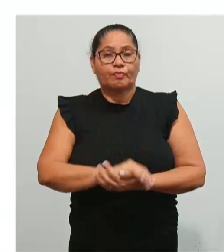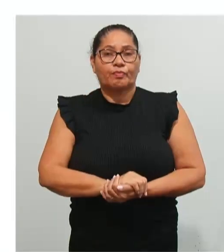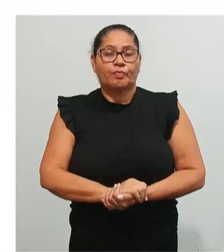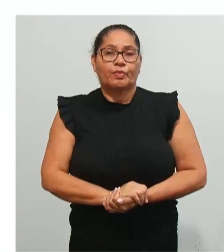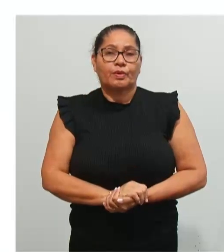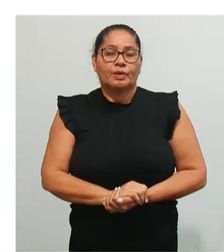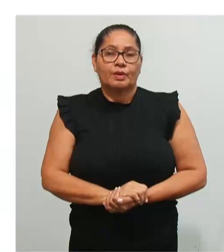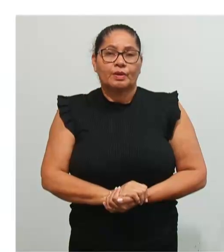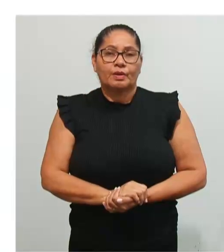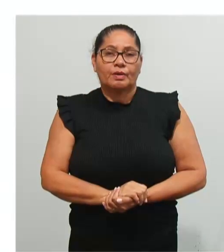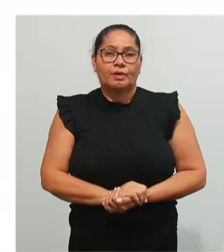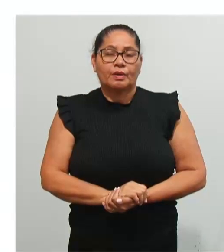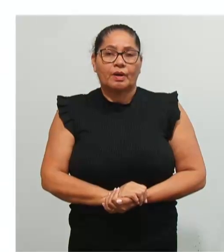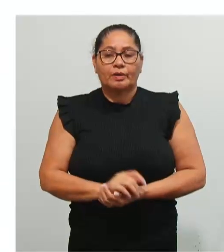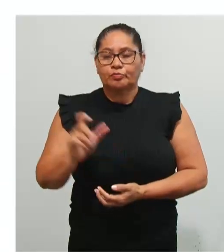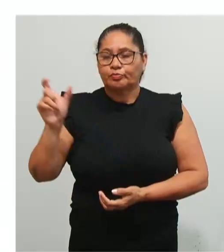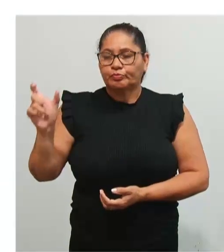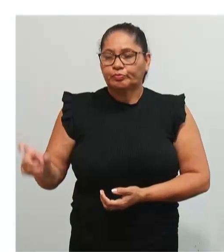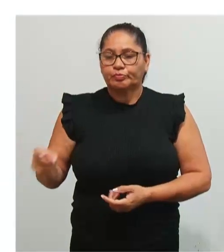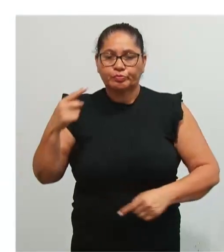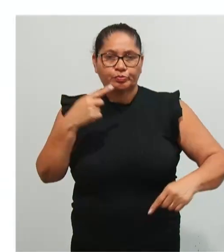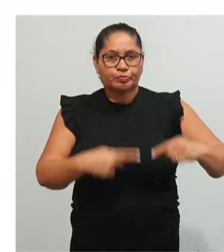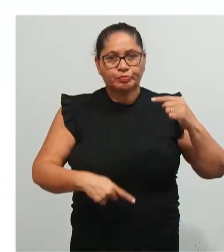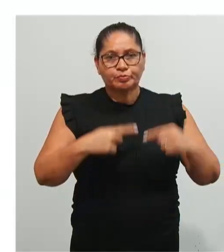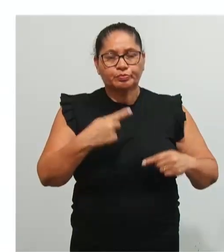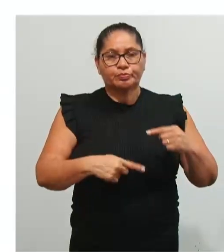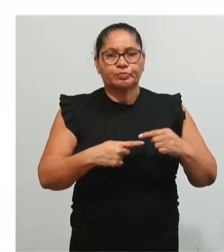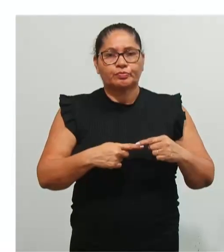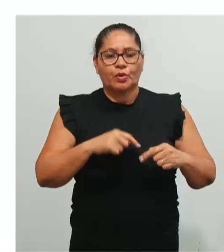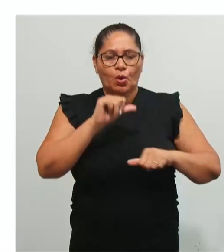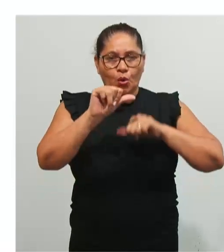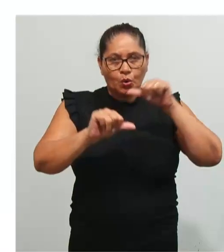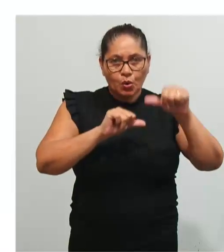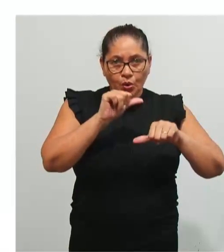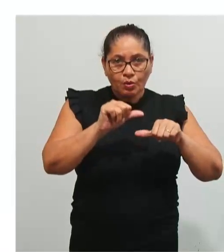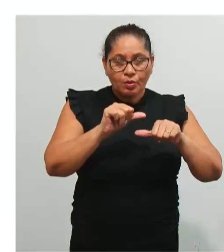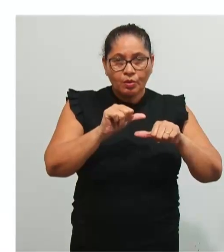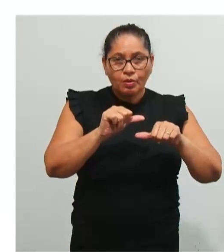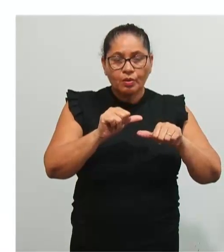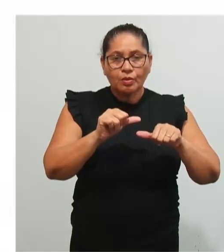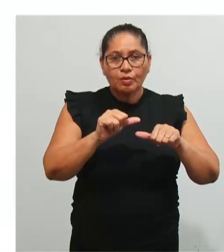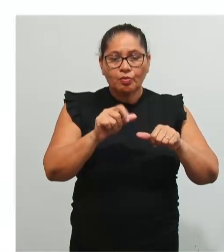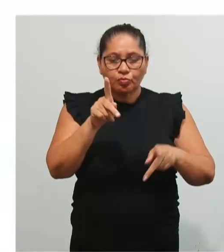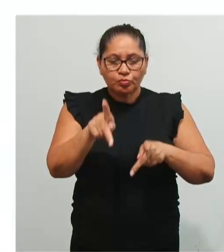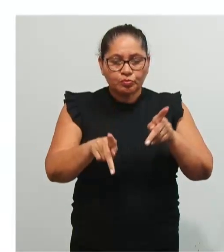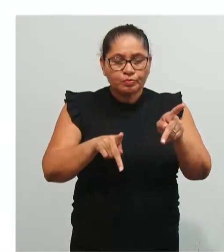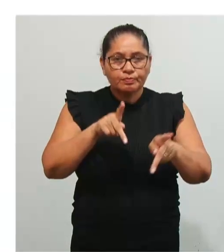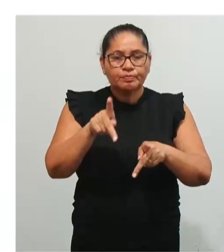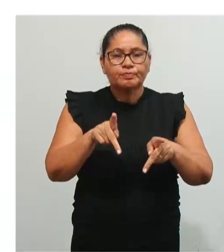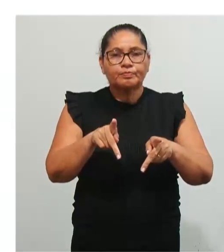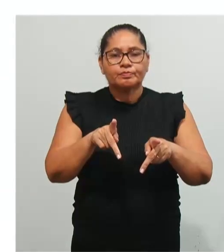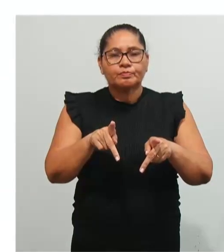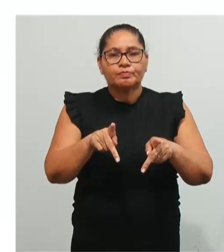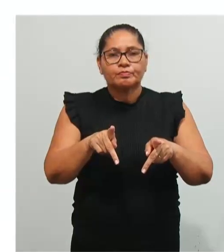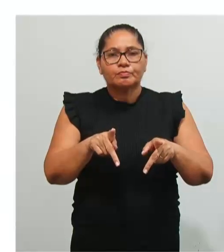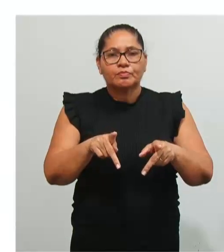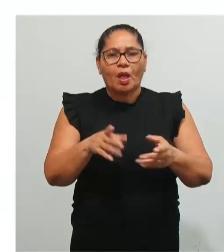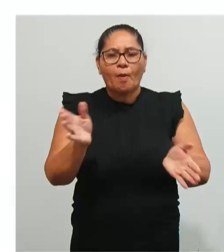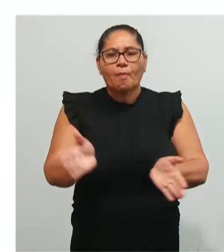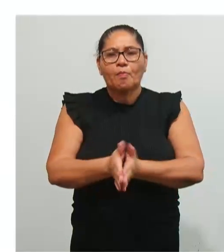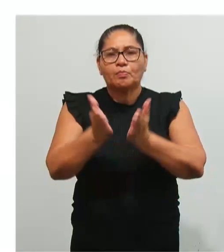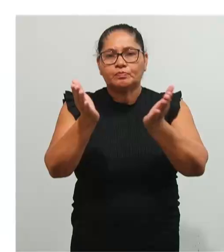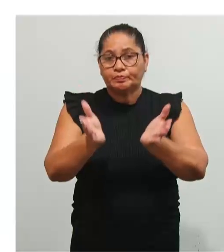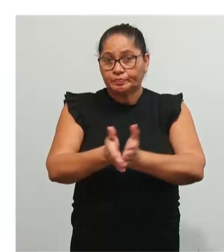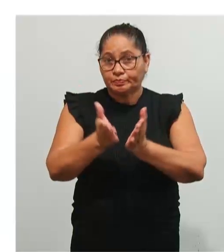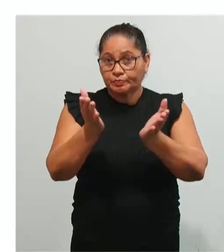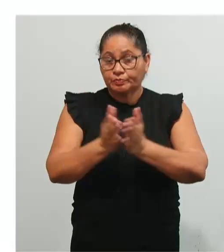clientelismo, os atores políticos trocam benefícios com a população de setores mais pobres,